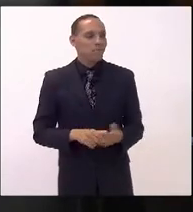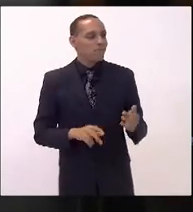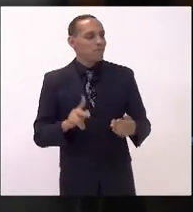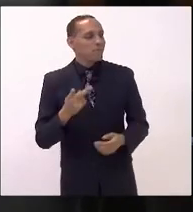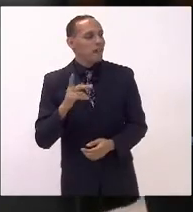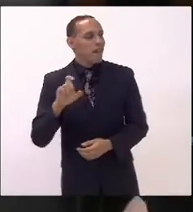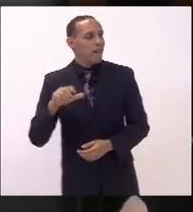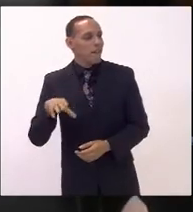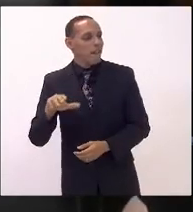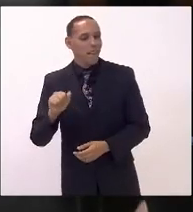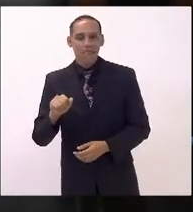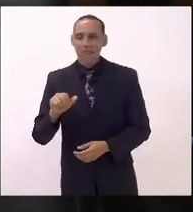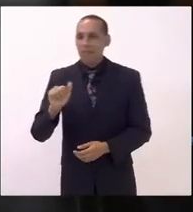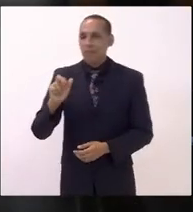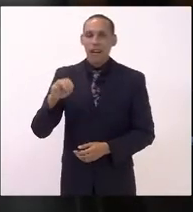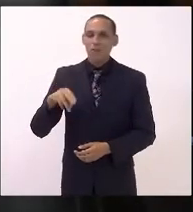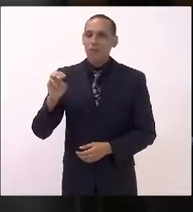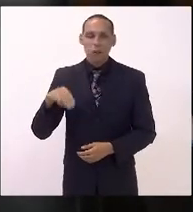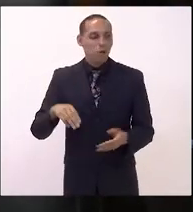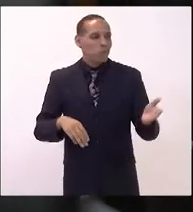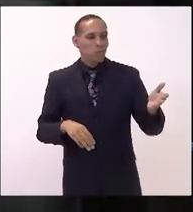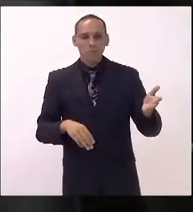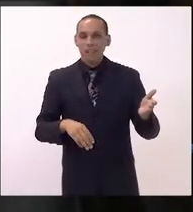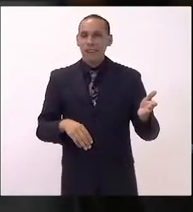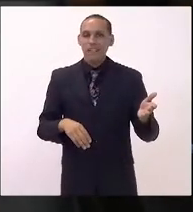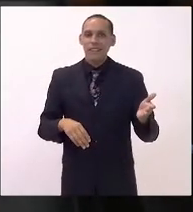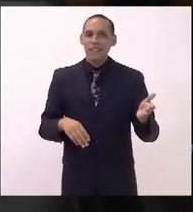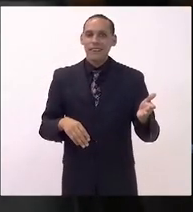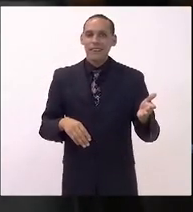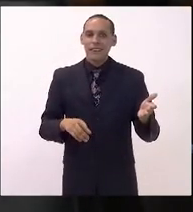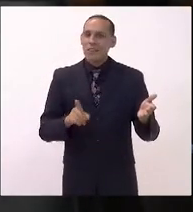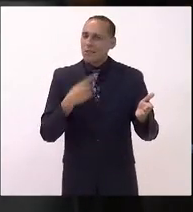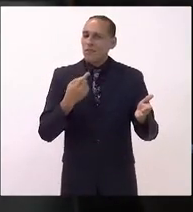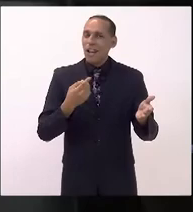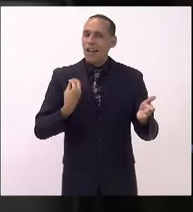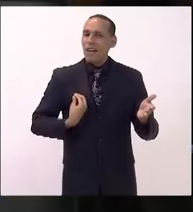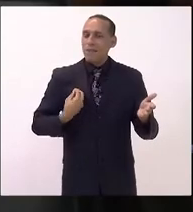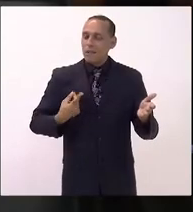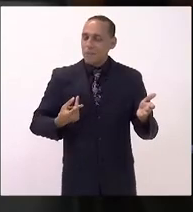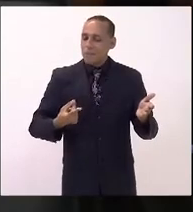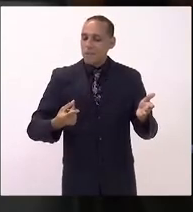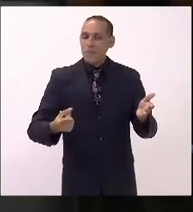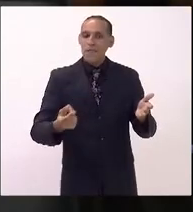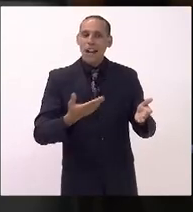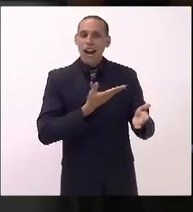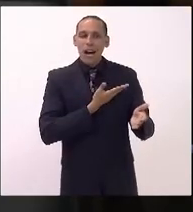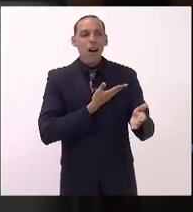Helena, né, o Arnon. Gente, na vida vai fazendo amigos, né?